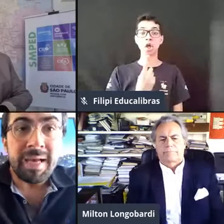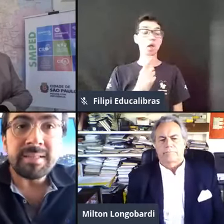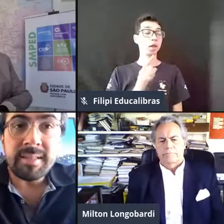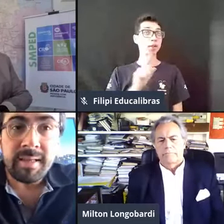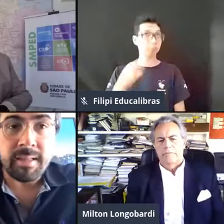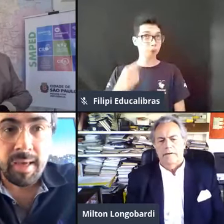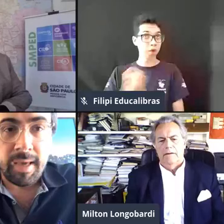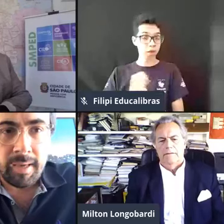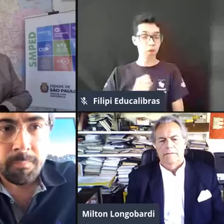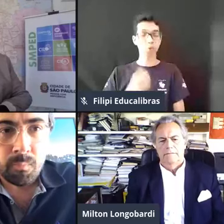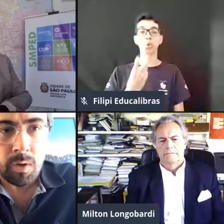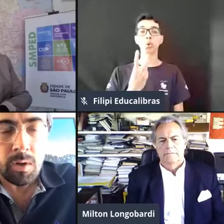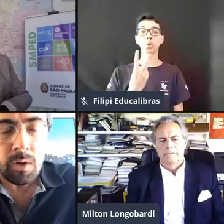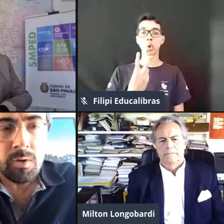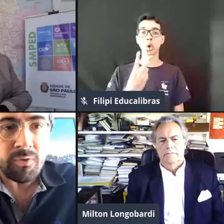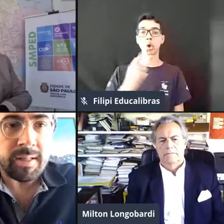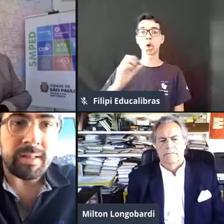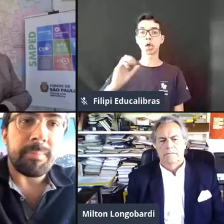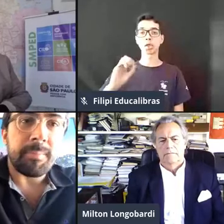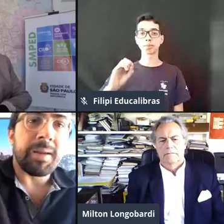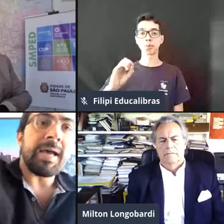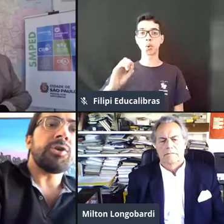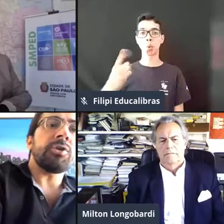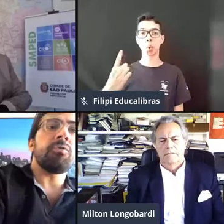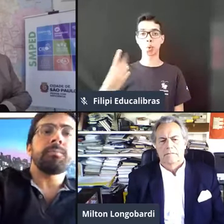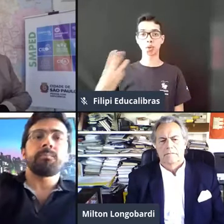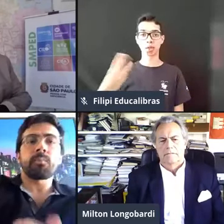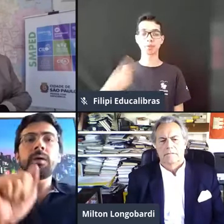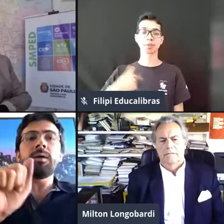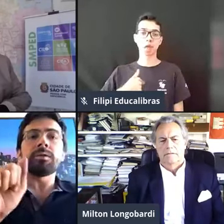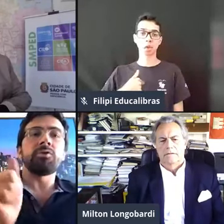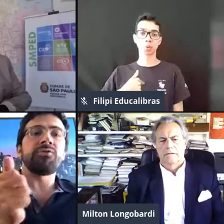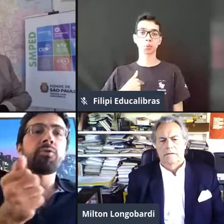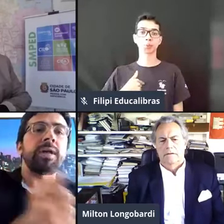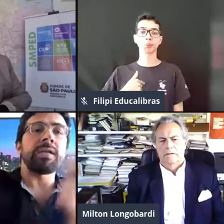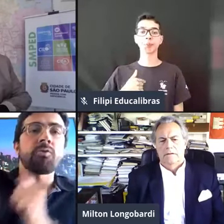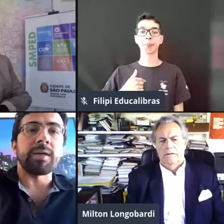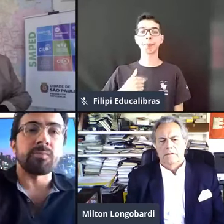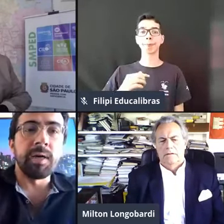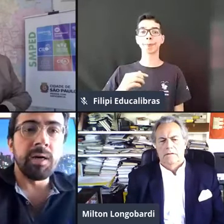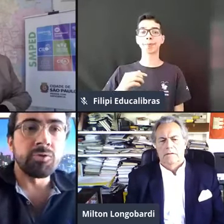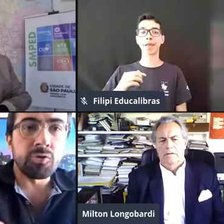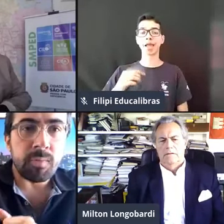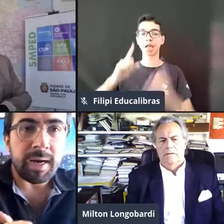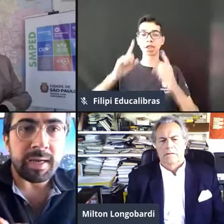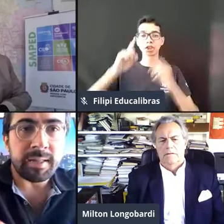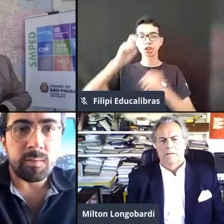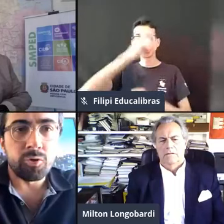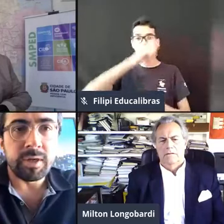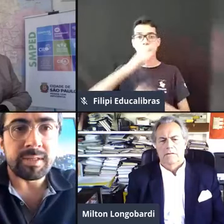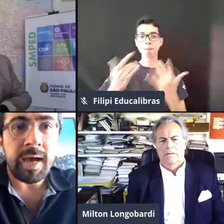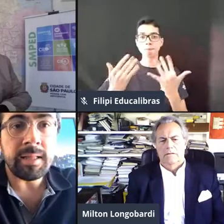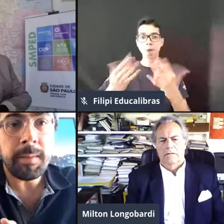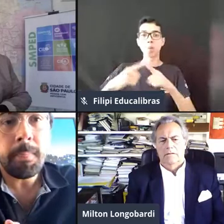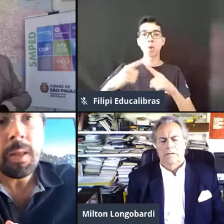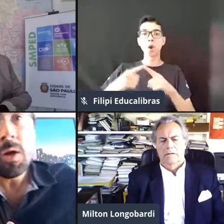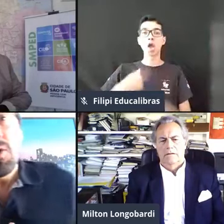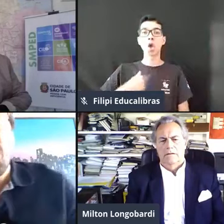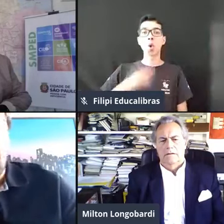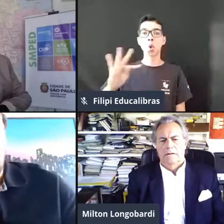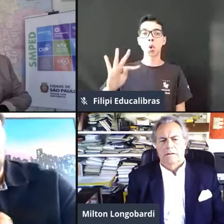eu me acidentei, fiquei tetraplégico, tenho dificuldade com as mãos, uso uma cadeira